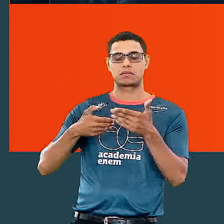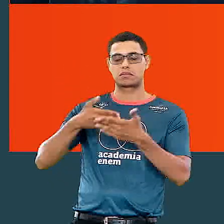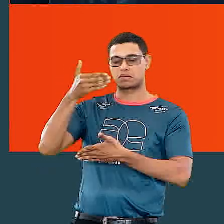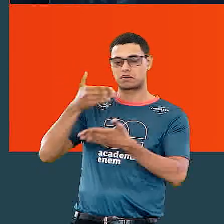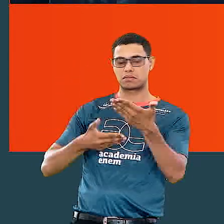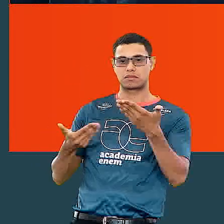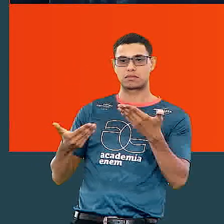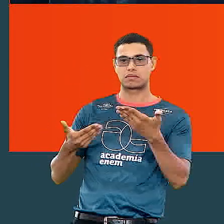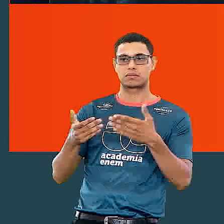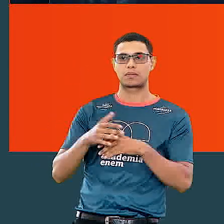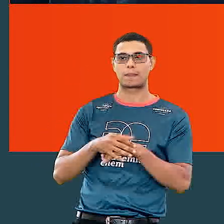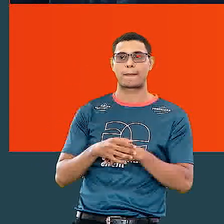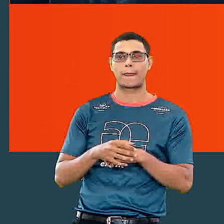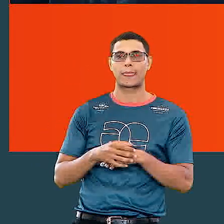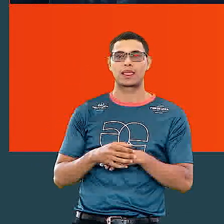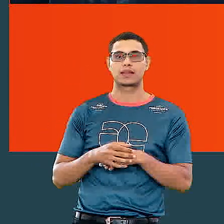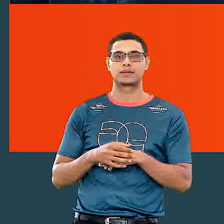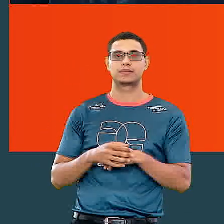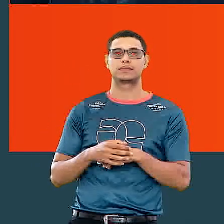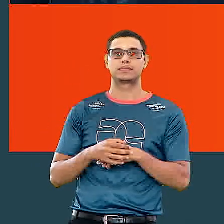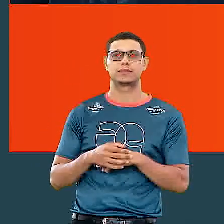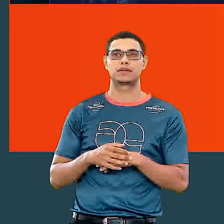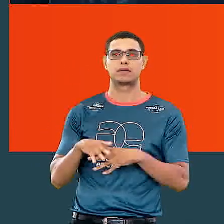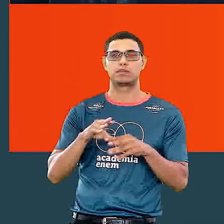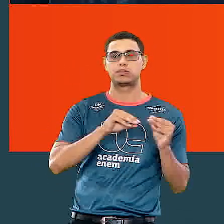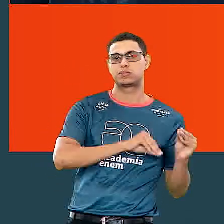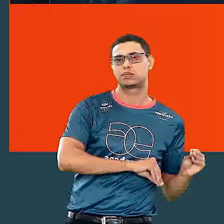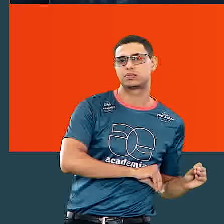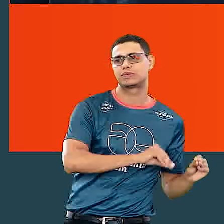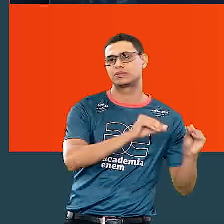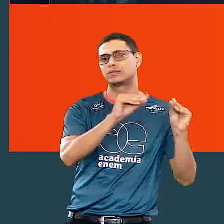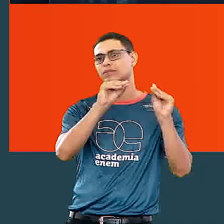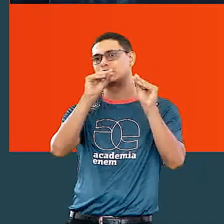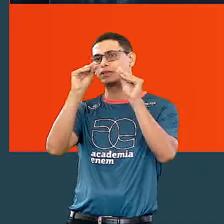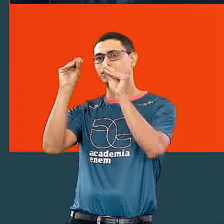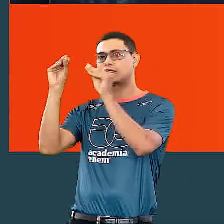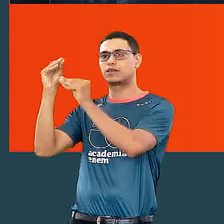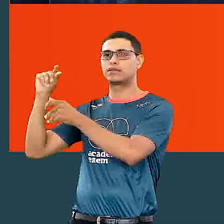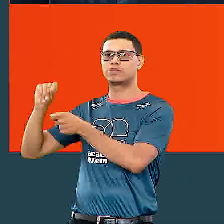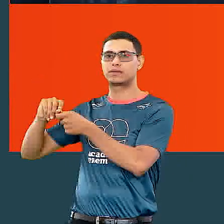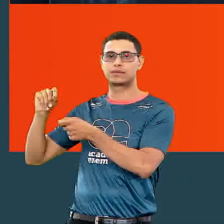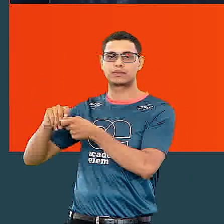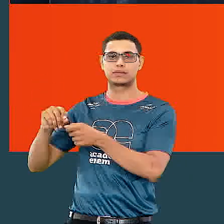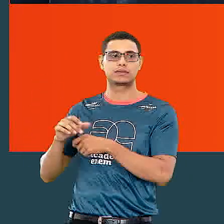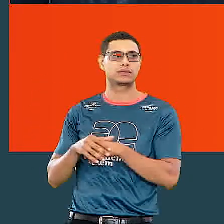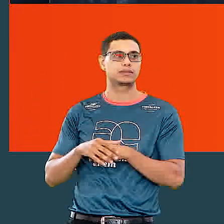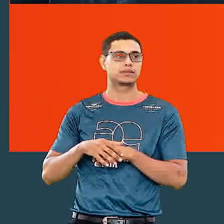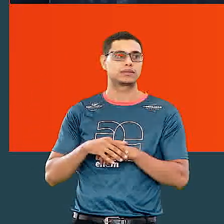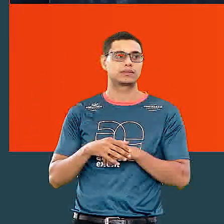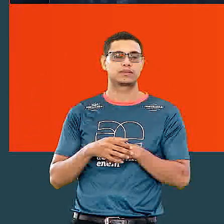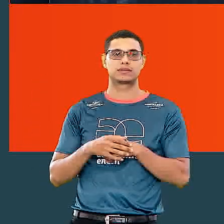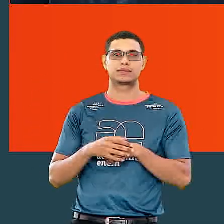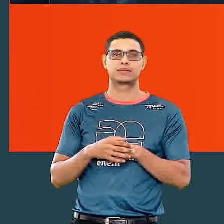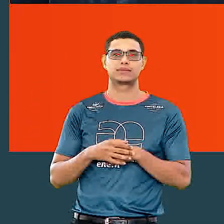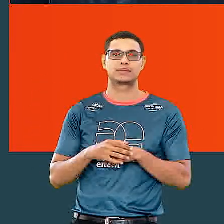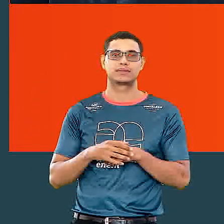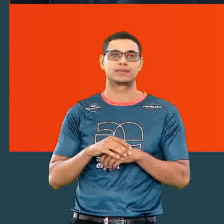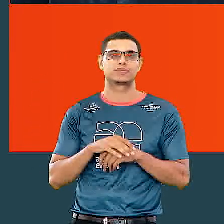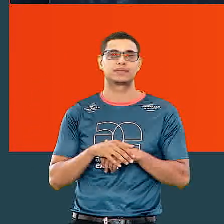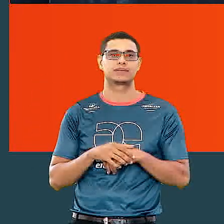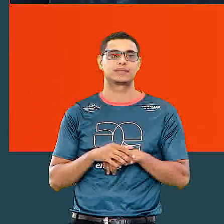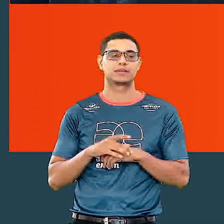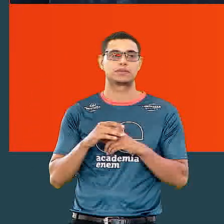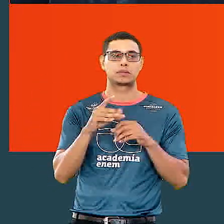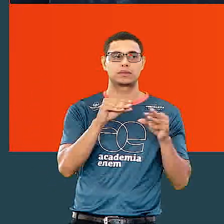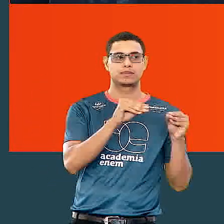botaram para o outro lado da cidade. Tu morando lá no Itaperi, o pessoal te botou para fazer lá no Conjunto Palmeira, tá certo? Aí tu